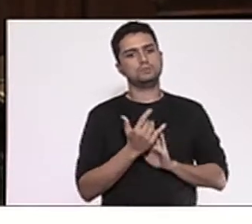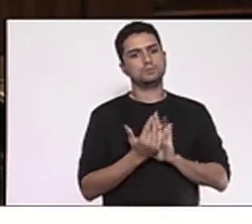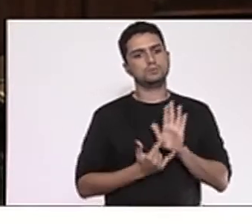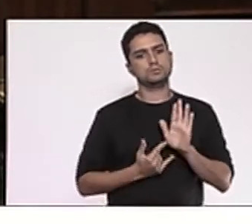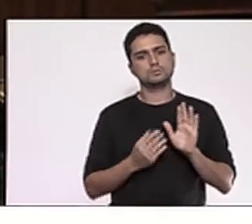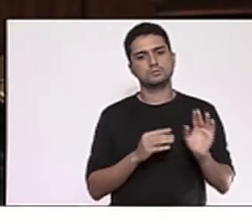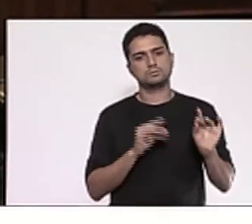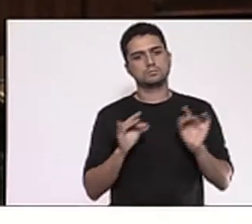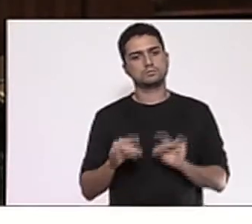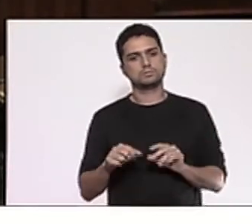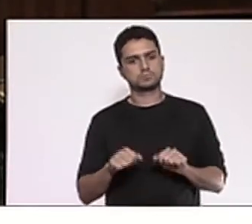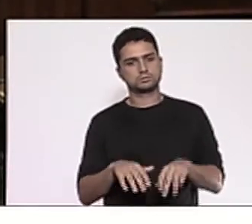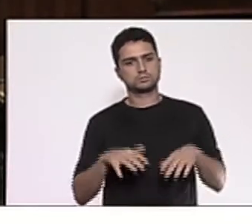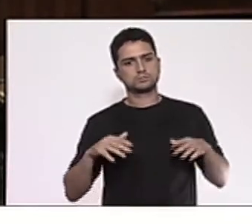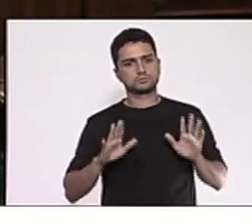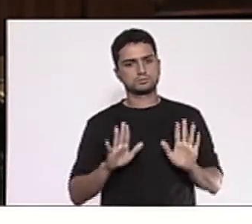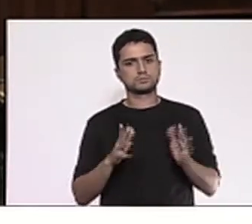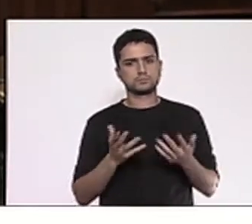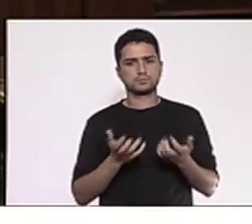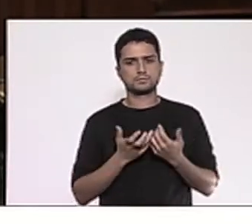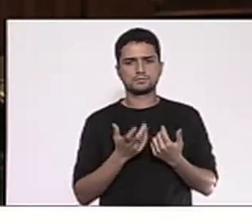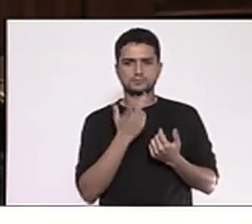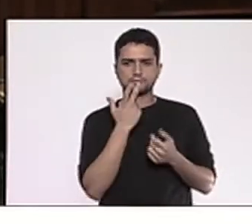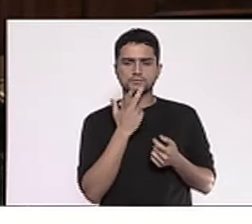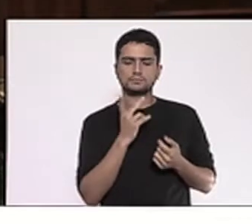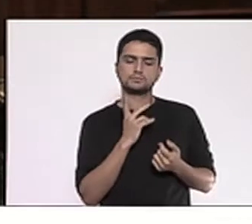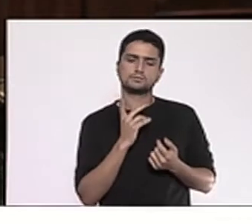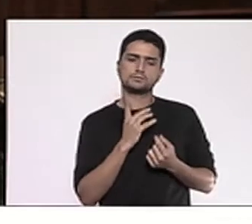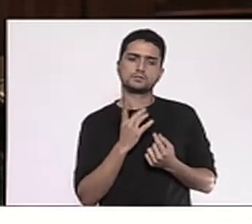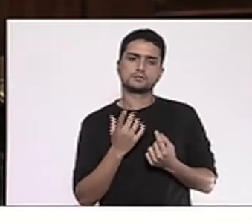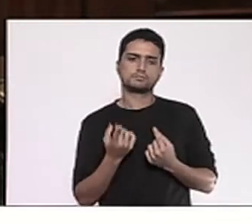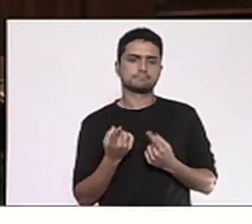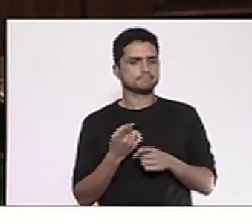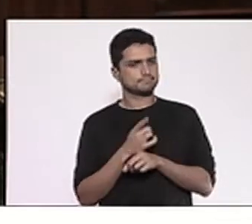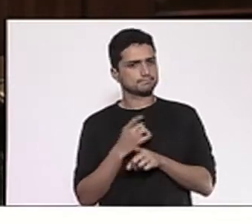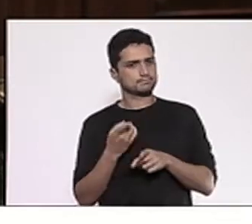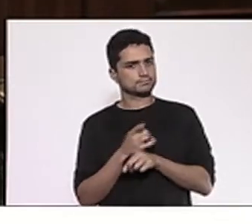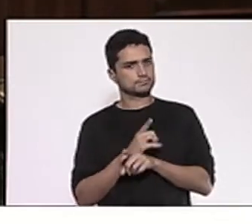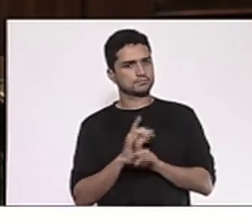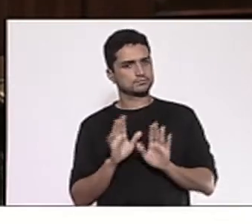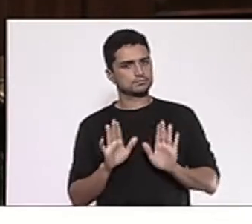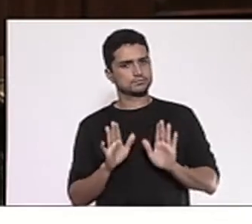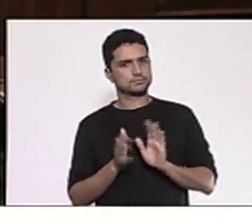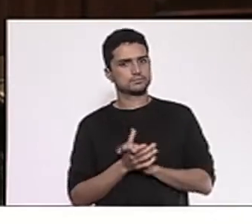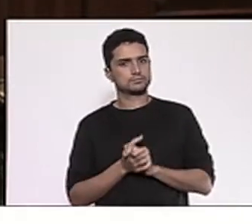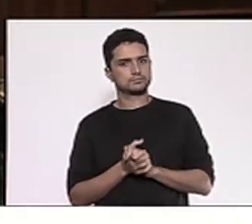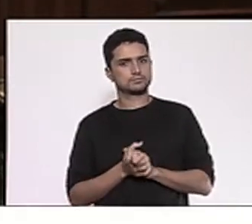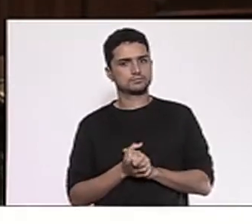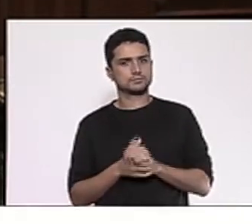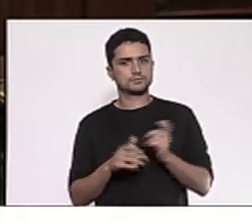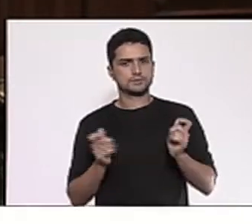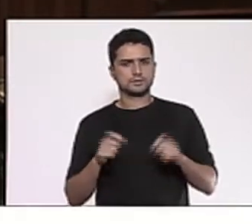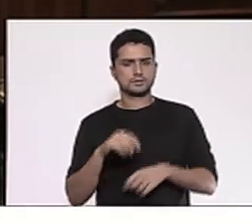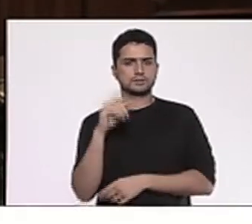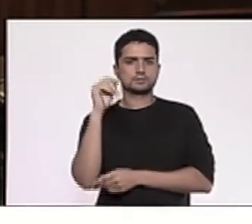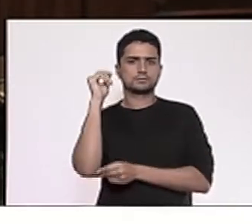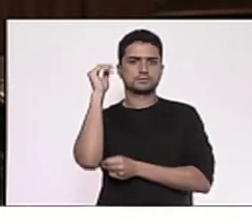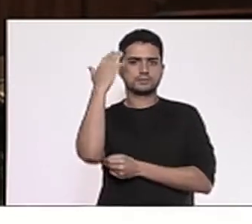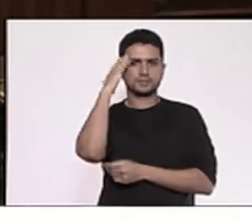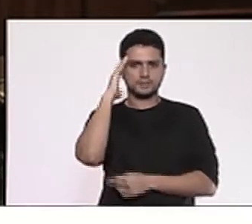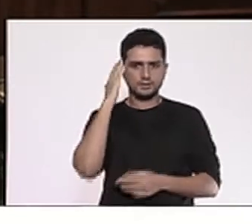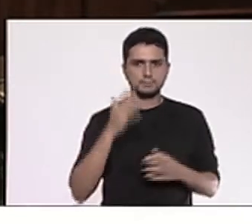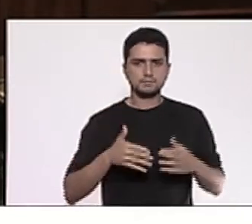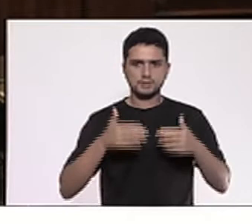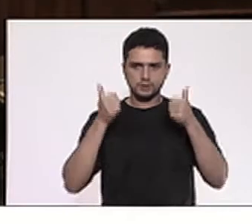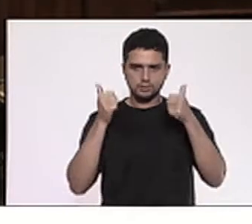Alexandre Knoploch, algumas contradições que podem nos ajudar a entender melhor o que está em jogo. Se não,